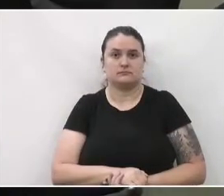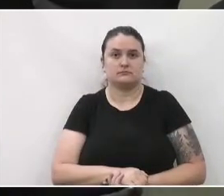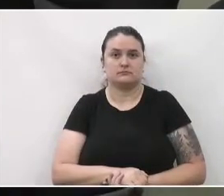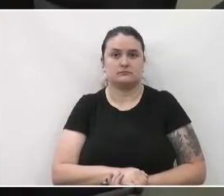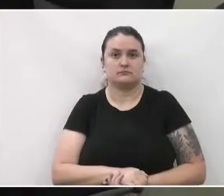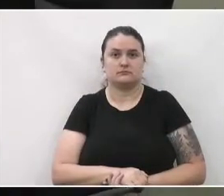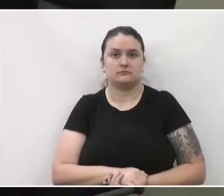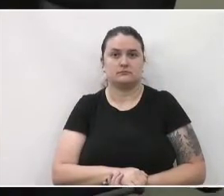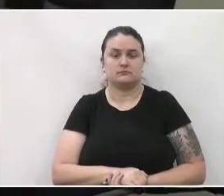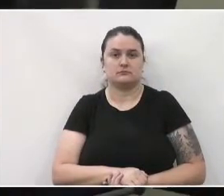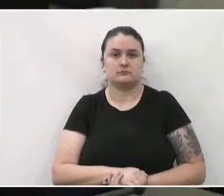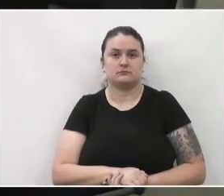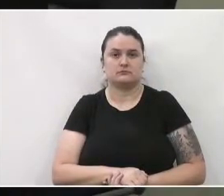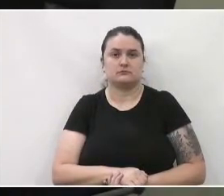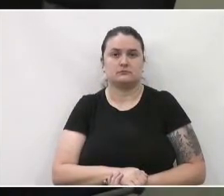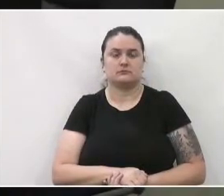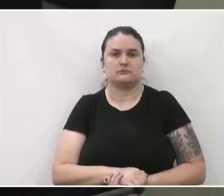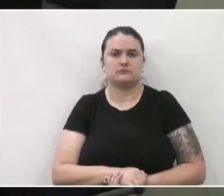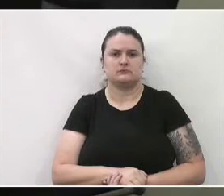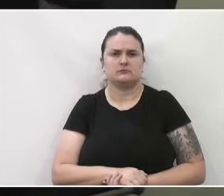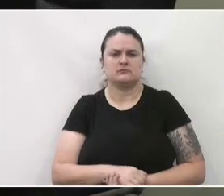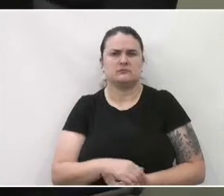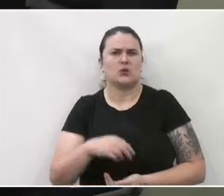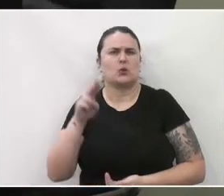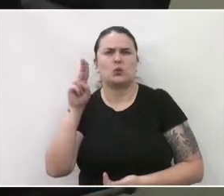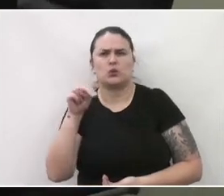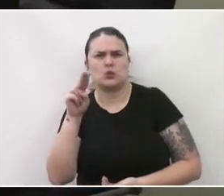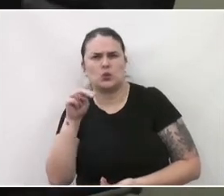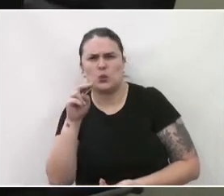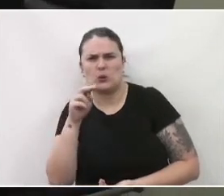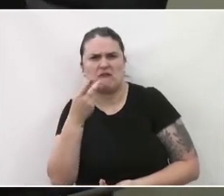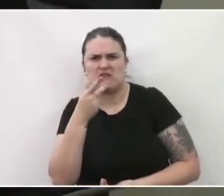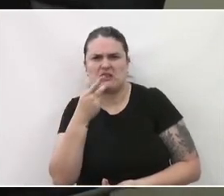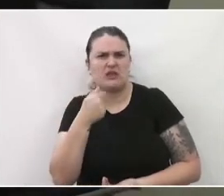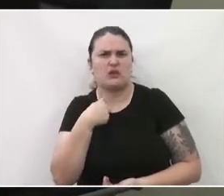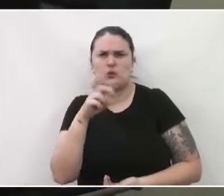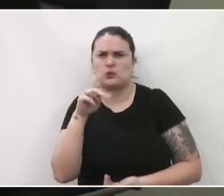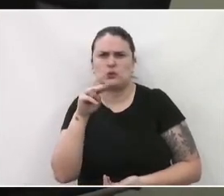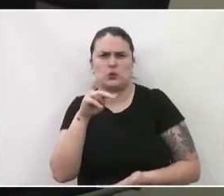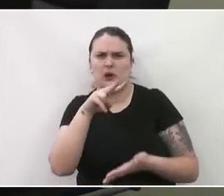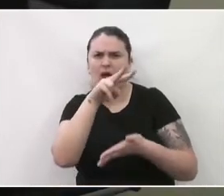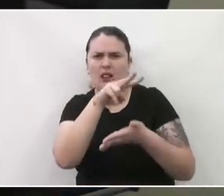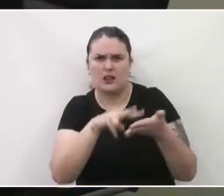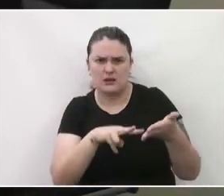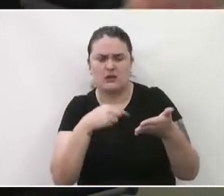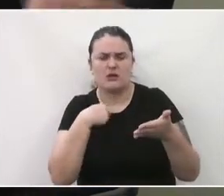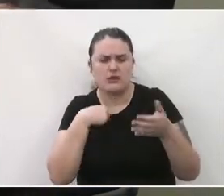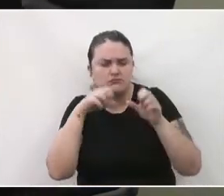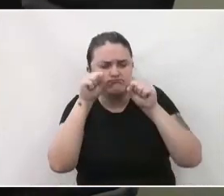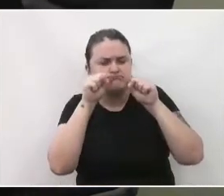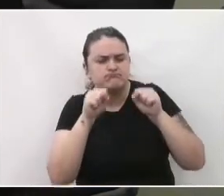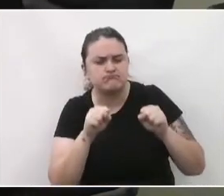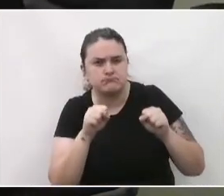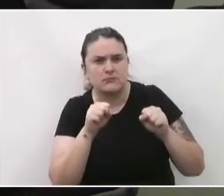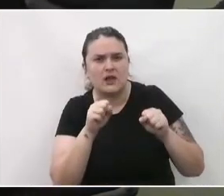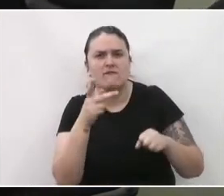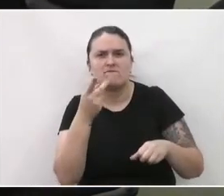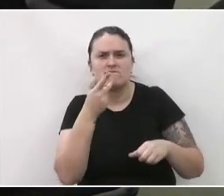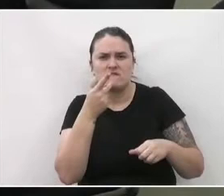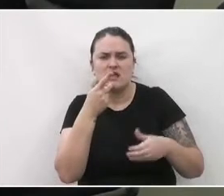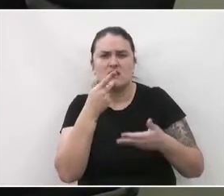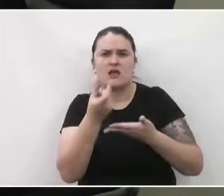Mas enfim, eu quero dizer assim, nunca foi dito, eu nunca li uma matéria, eu acompanho muito noticiário, que diz que